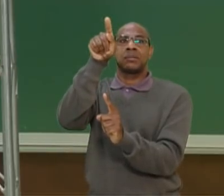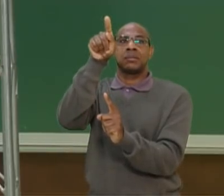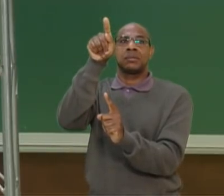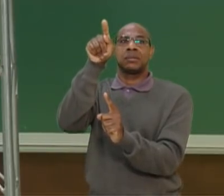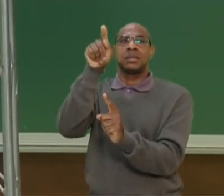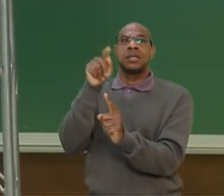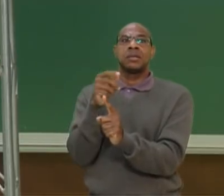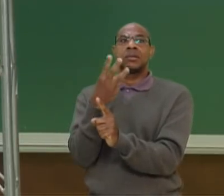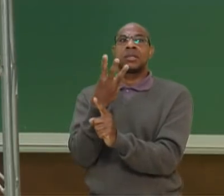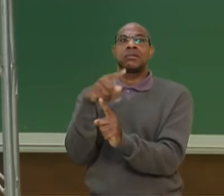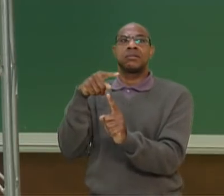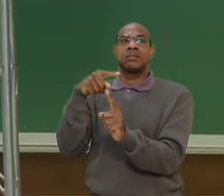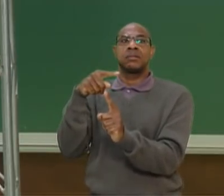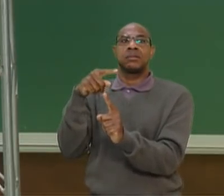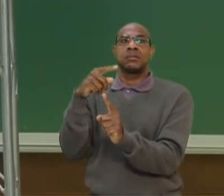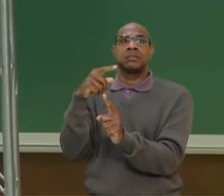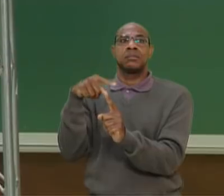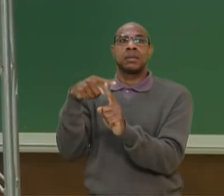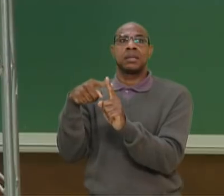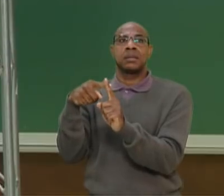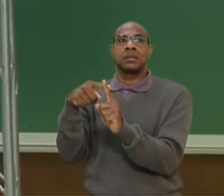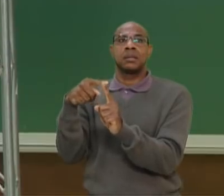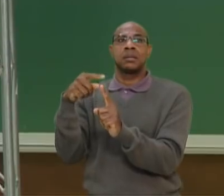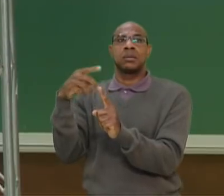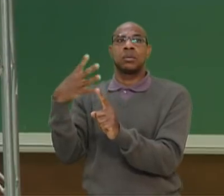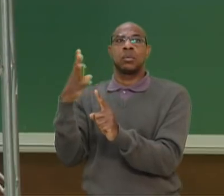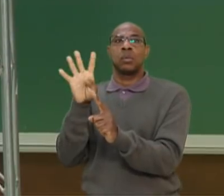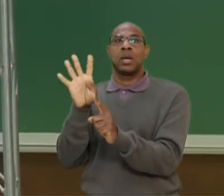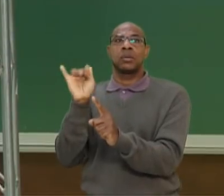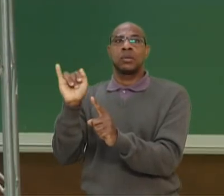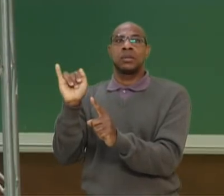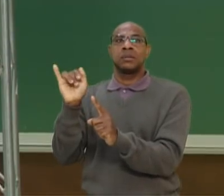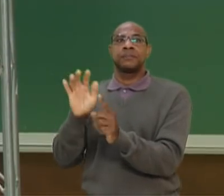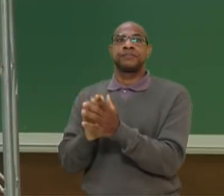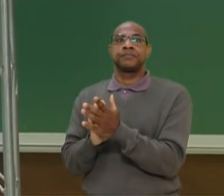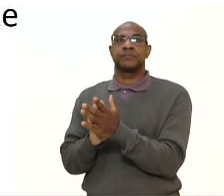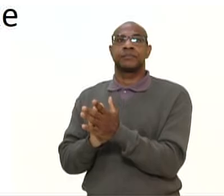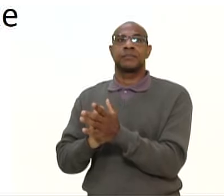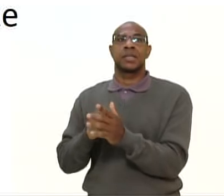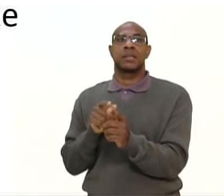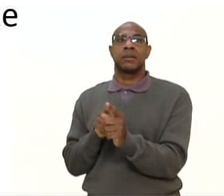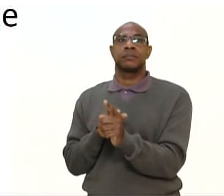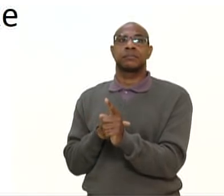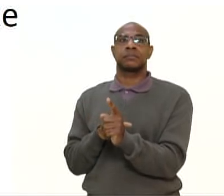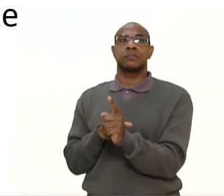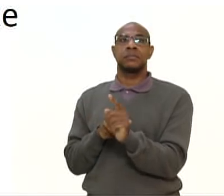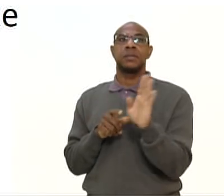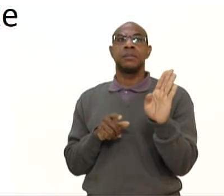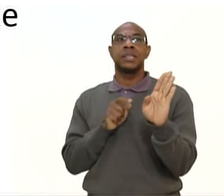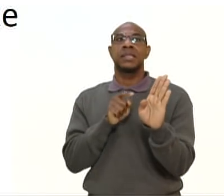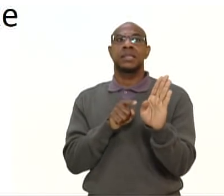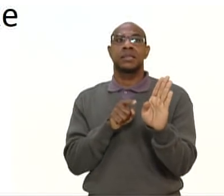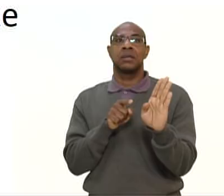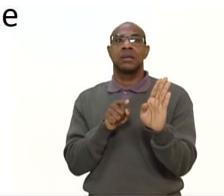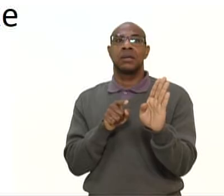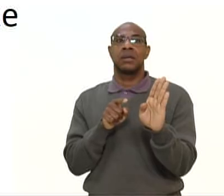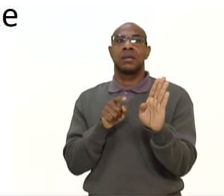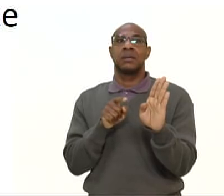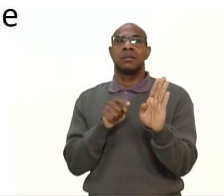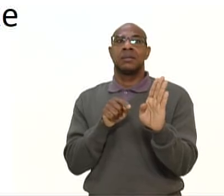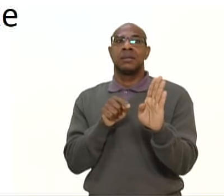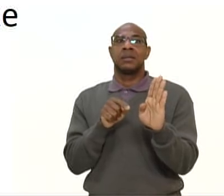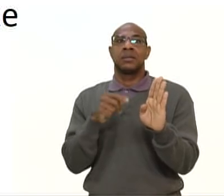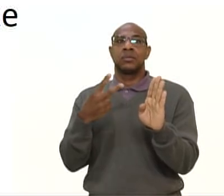menos 4i. O B, menos 2 para a parte real e 2 para a parte imaginária. O